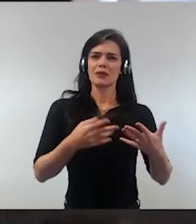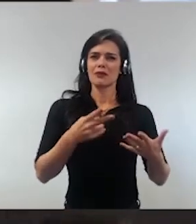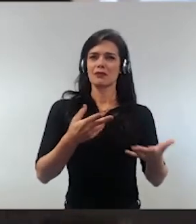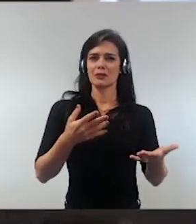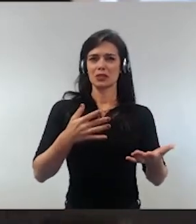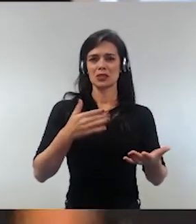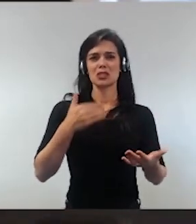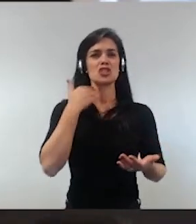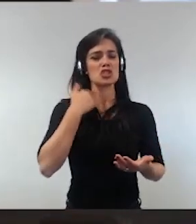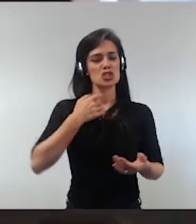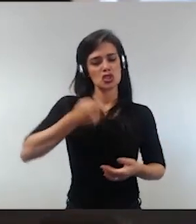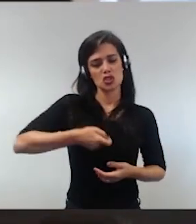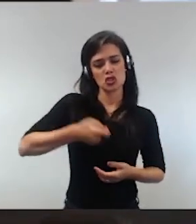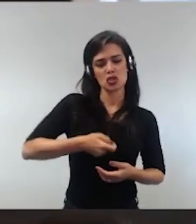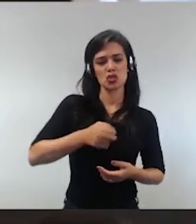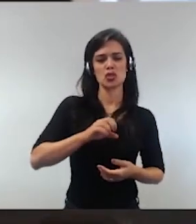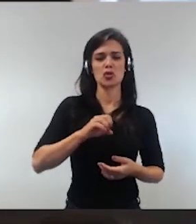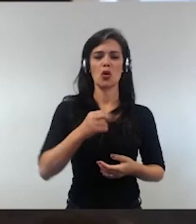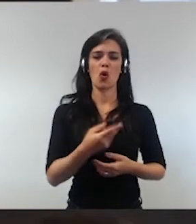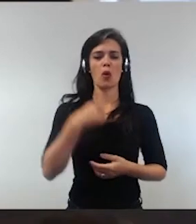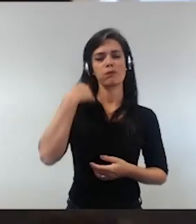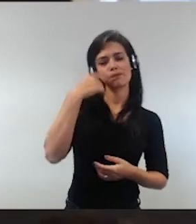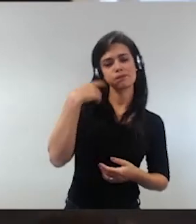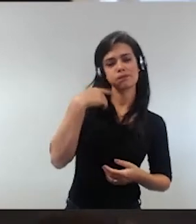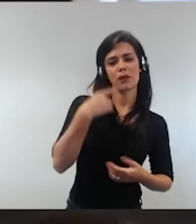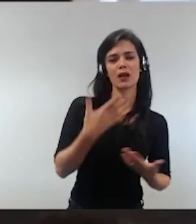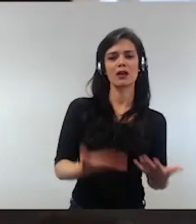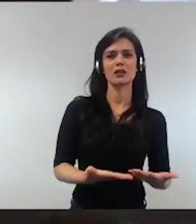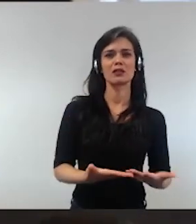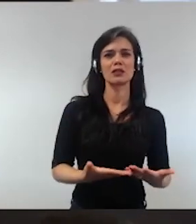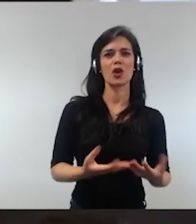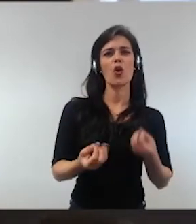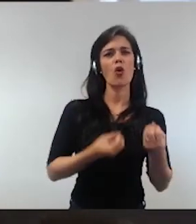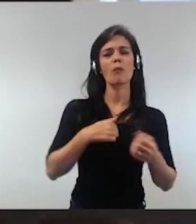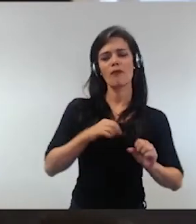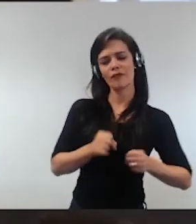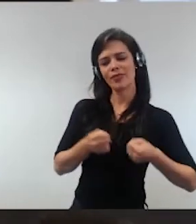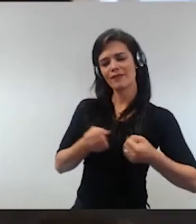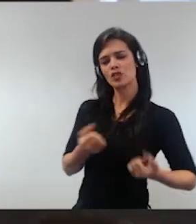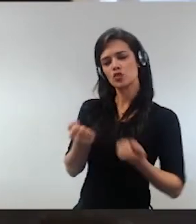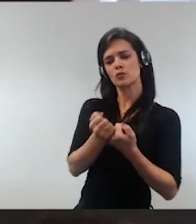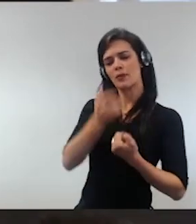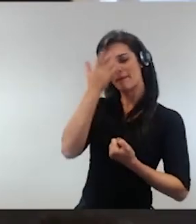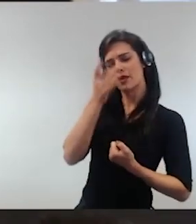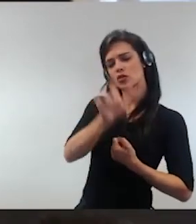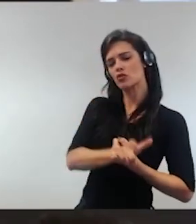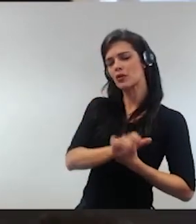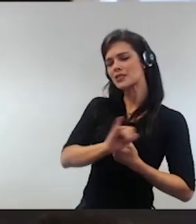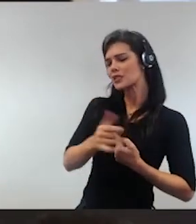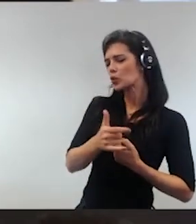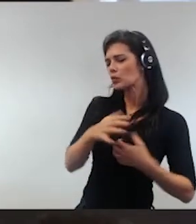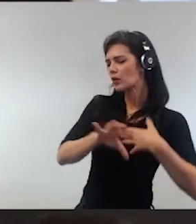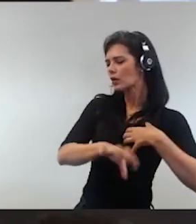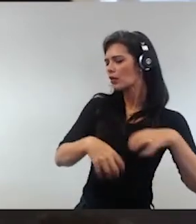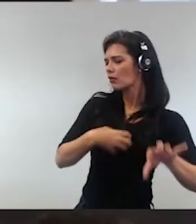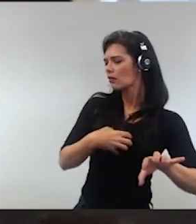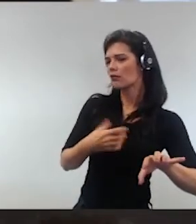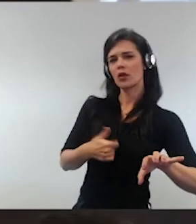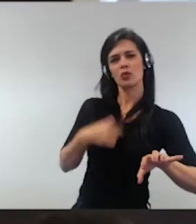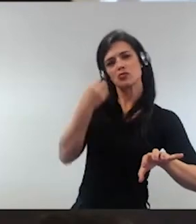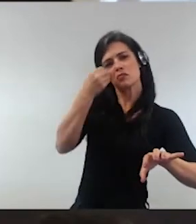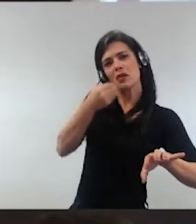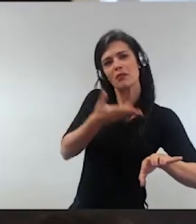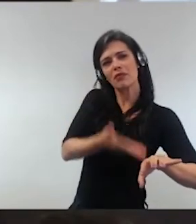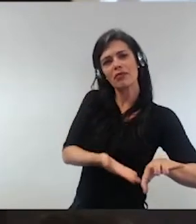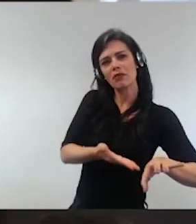é importantíssimo. Como é que eu vou defender o lado de alguém que eu não, né, cuja perspectiva ou cuja situação de vida eu não vivi,